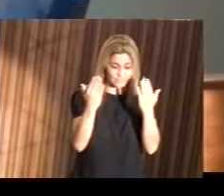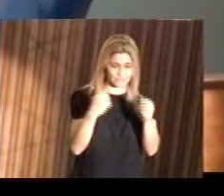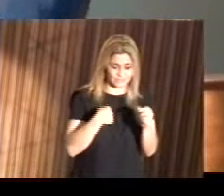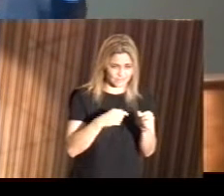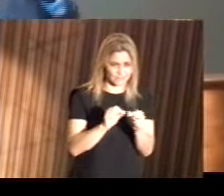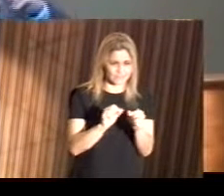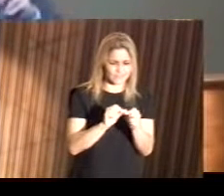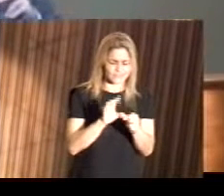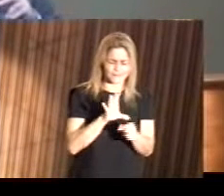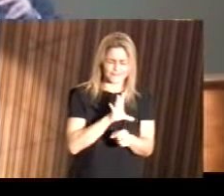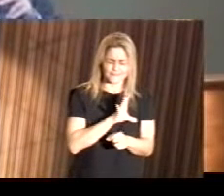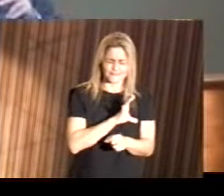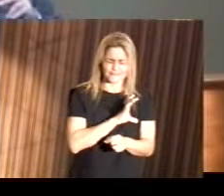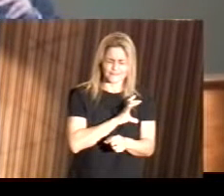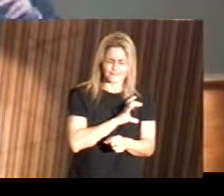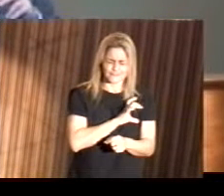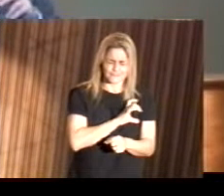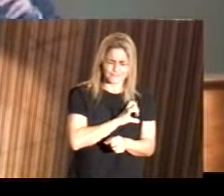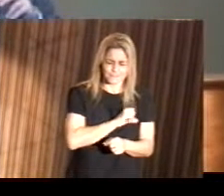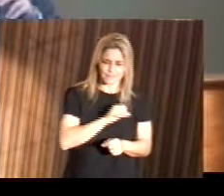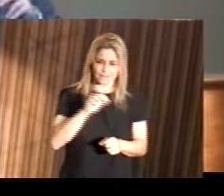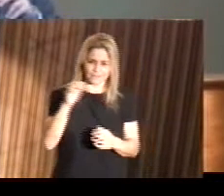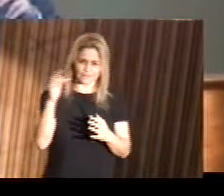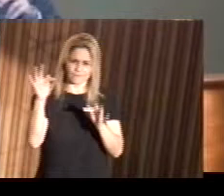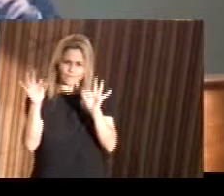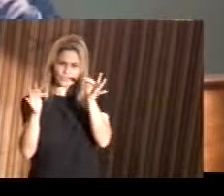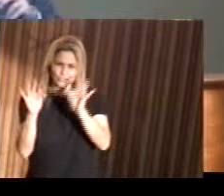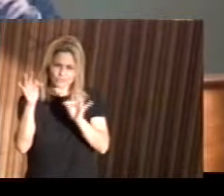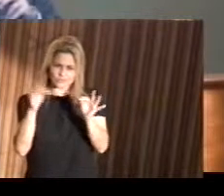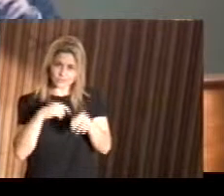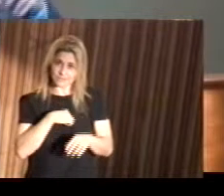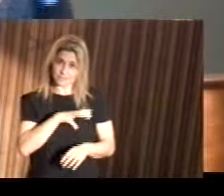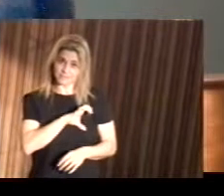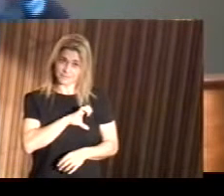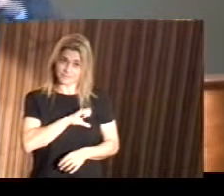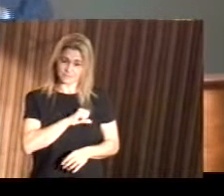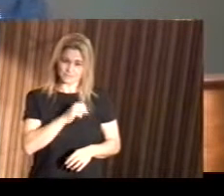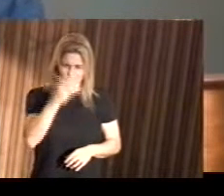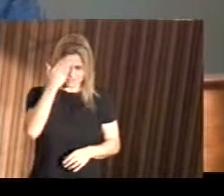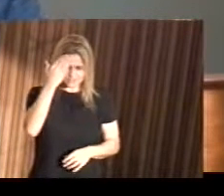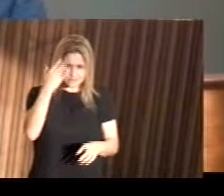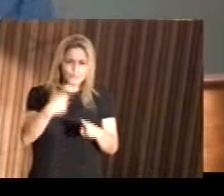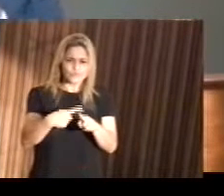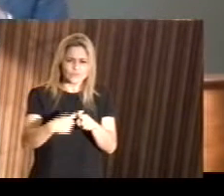eu amei filosofia. Sabe por quê?